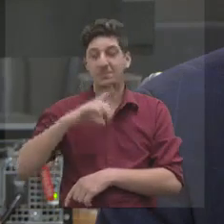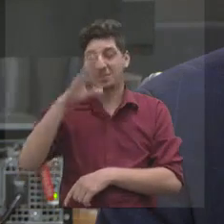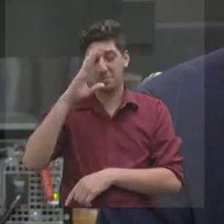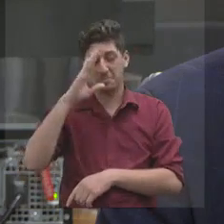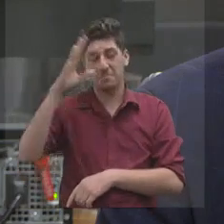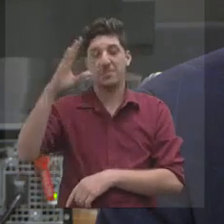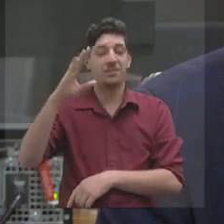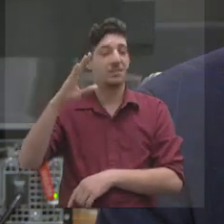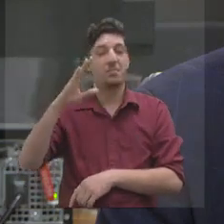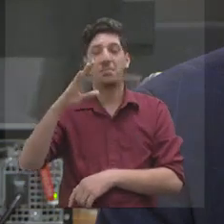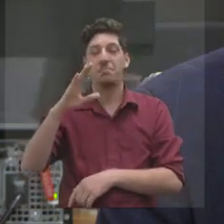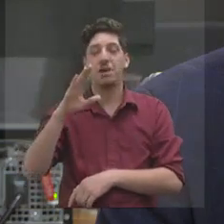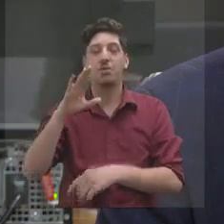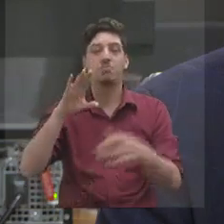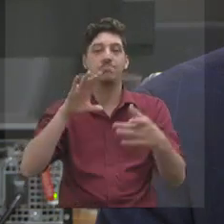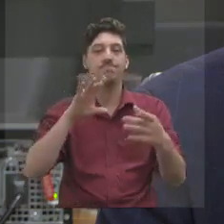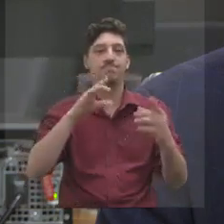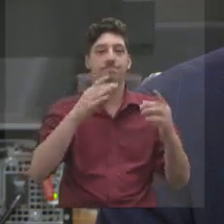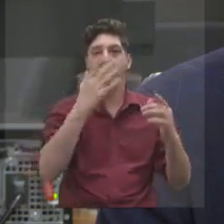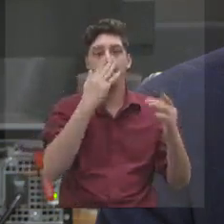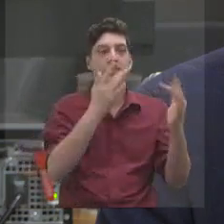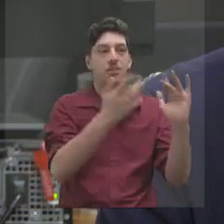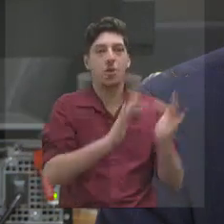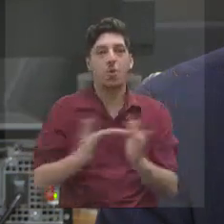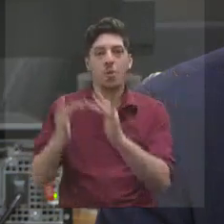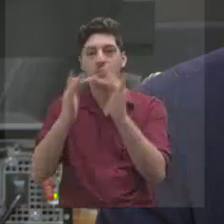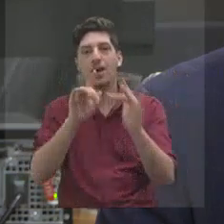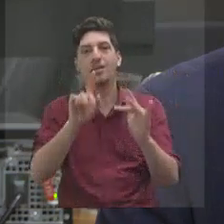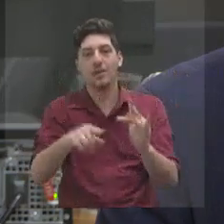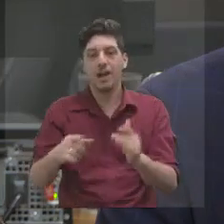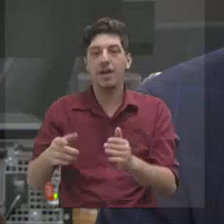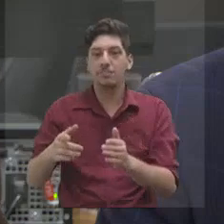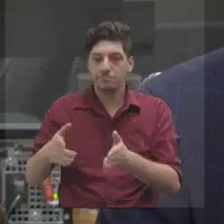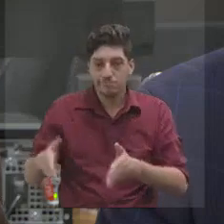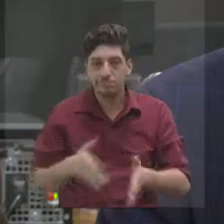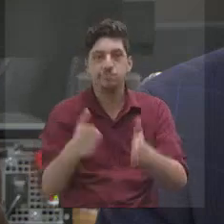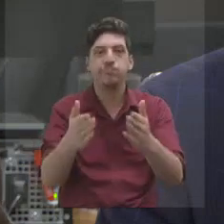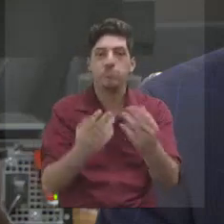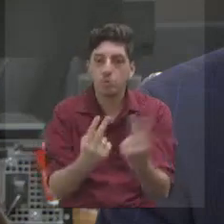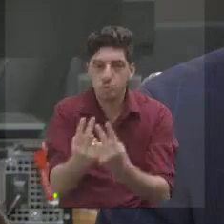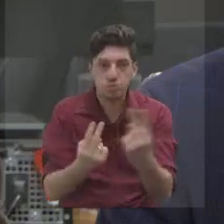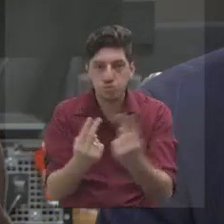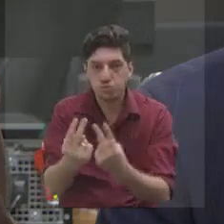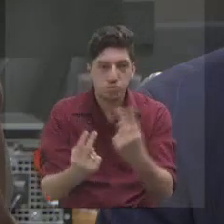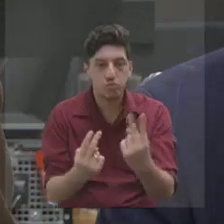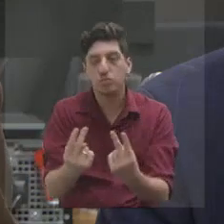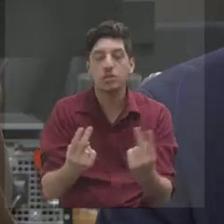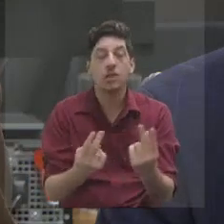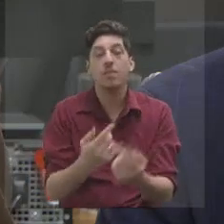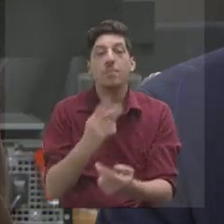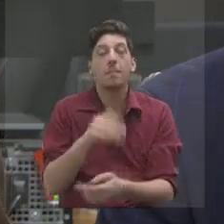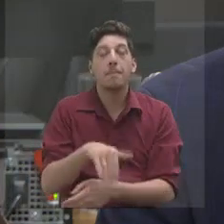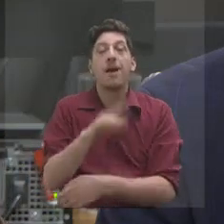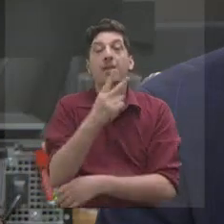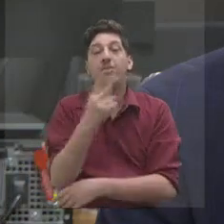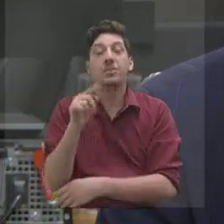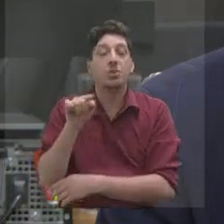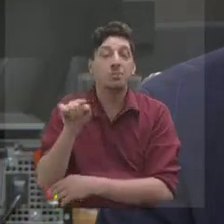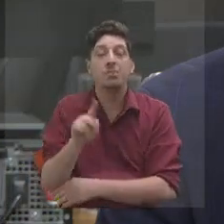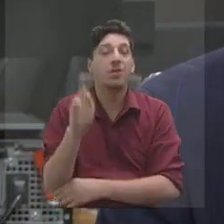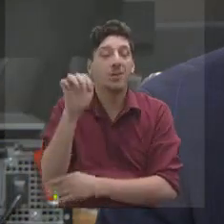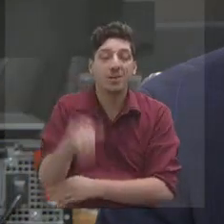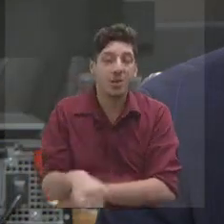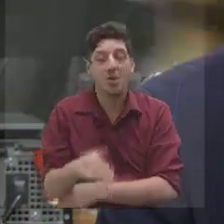rodoviário com mais de 20 mil quilômetros de estradas é que cortam todo estado que ligam as regiões